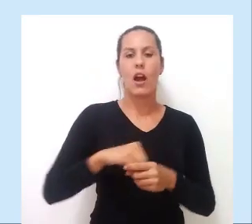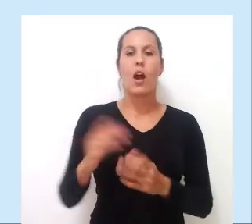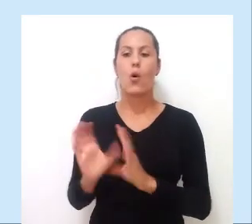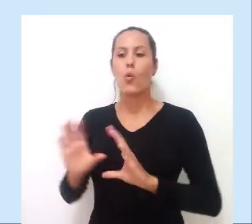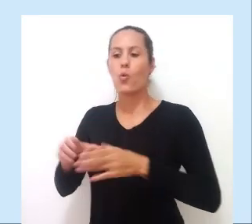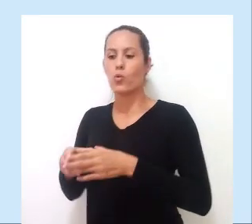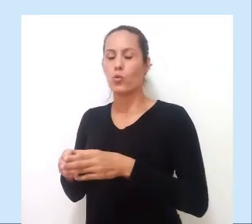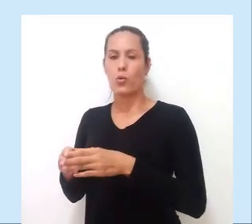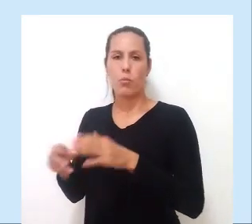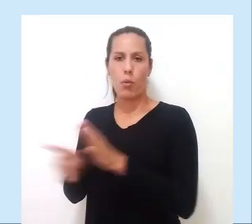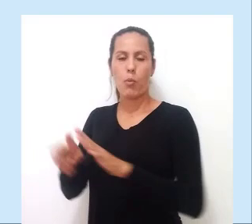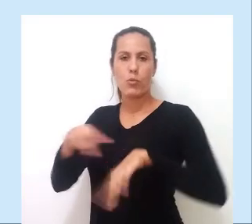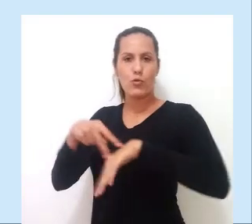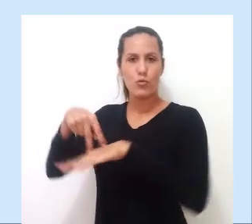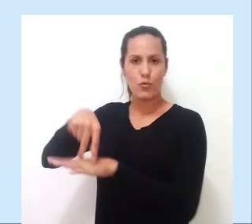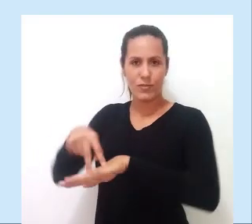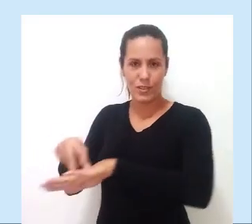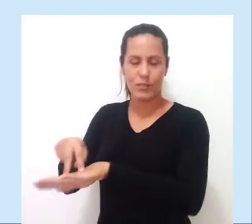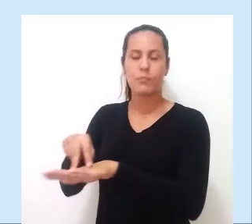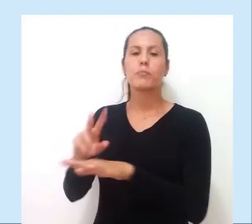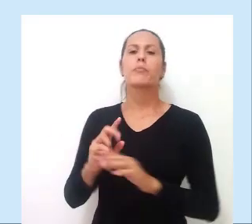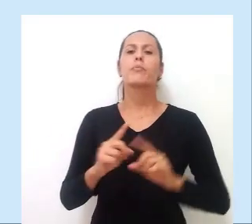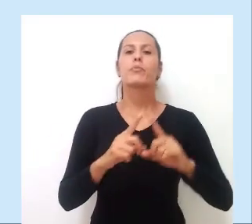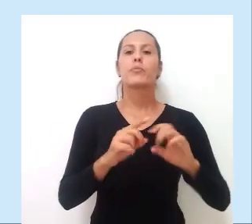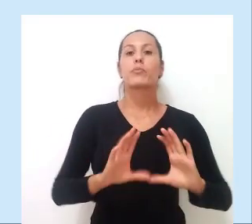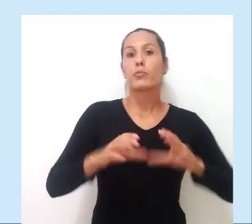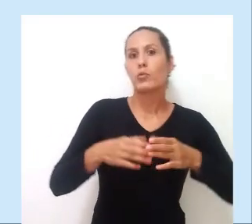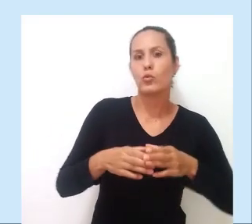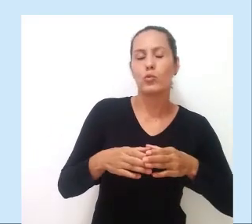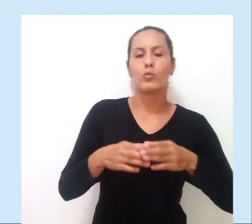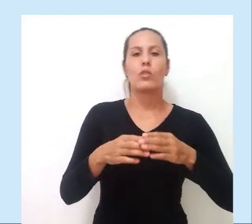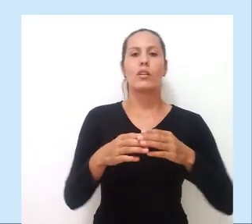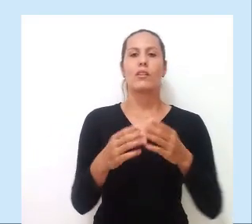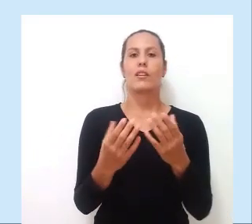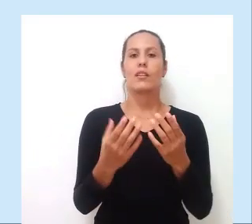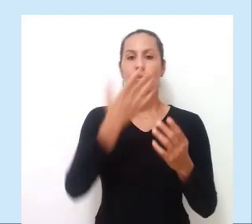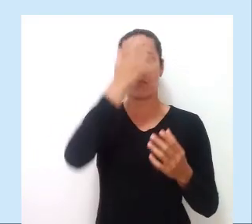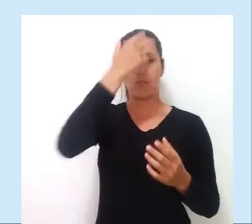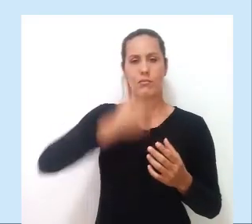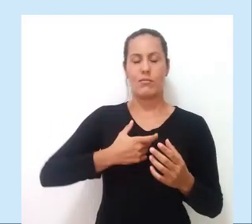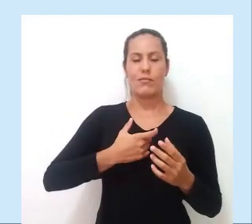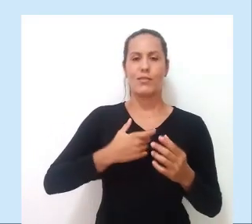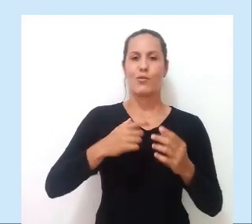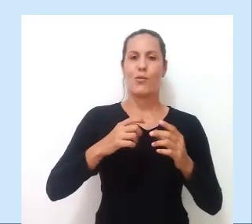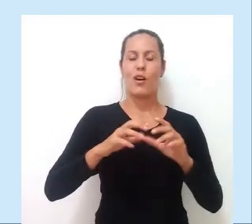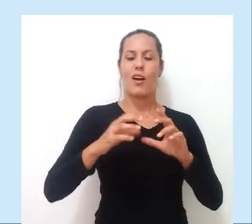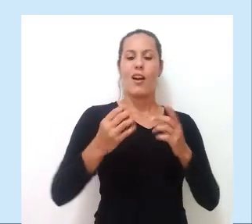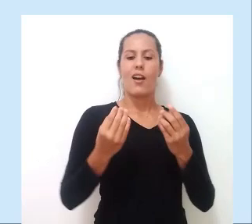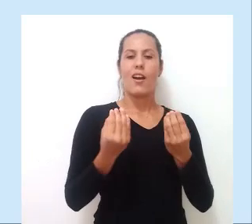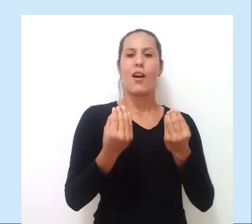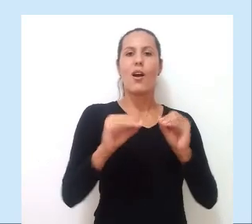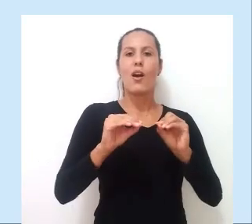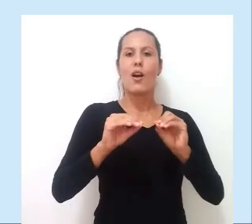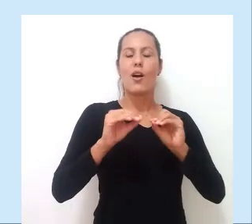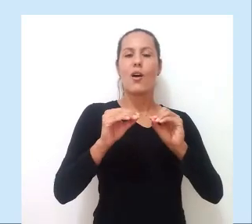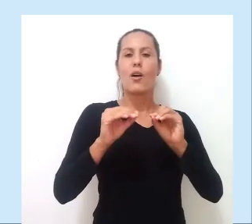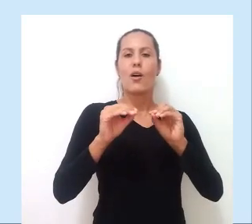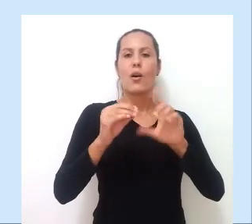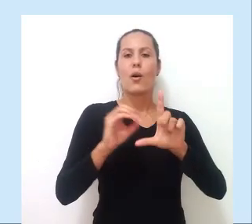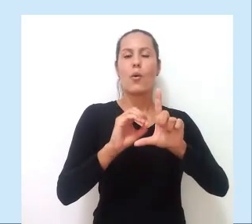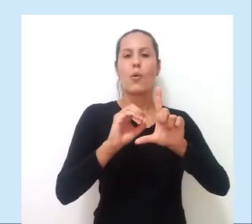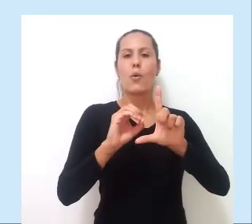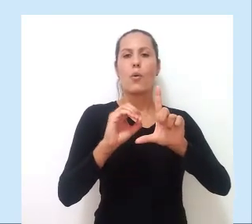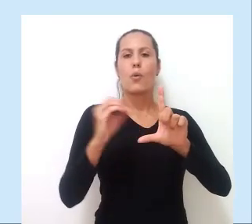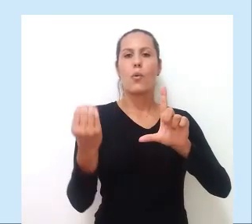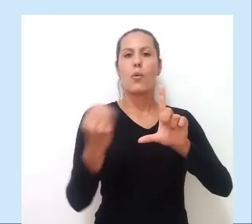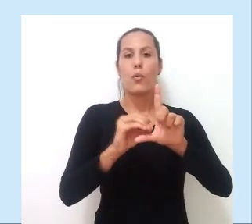que surfista usa, tem gíria que as blogueiras hoje em dia usam. Então, essa linguagem, ela